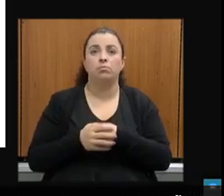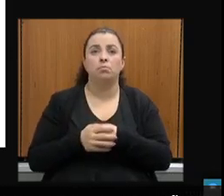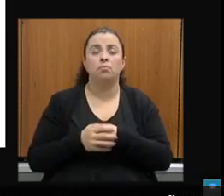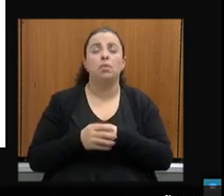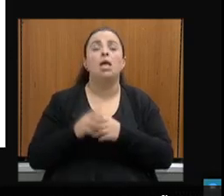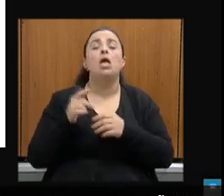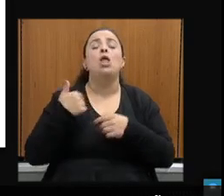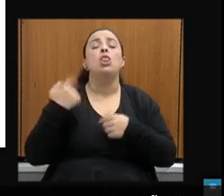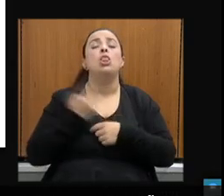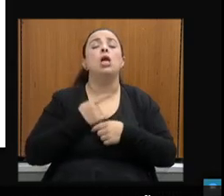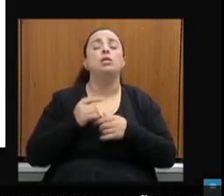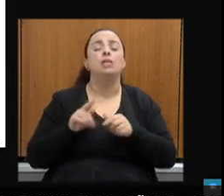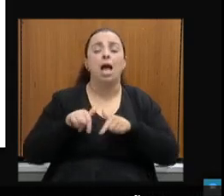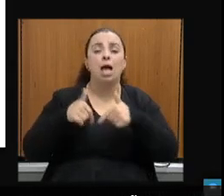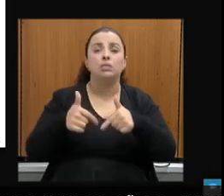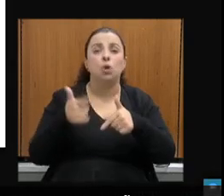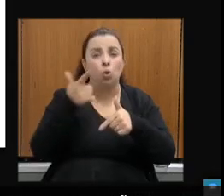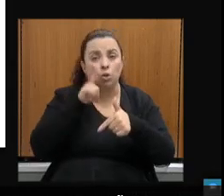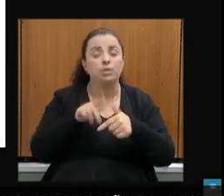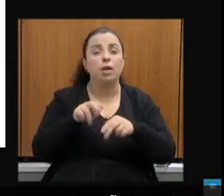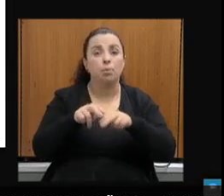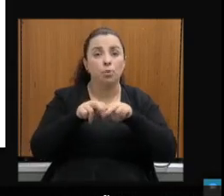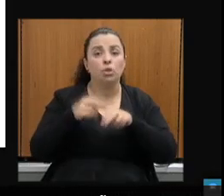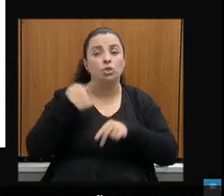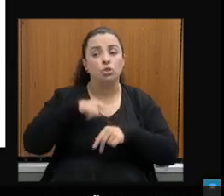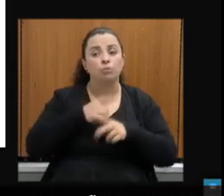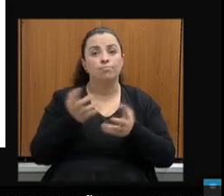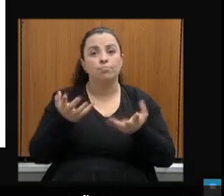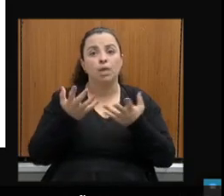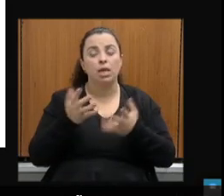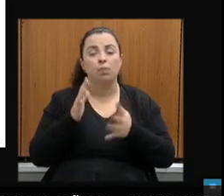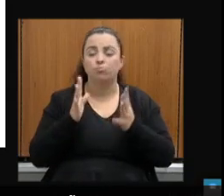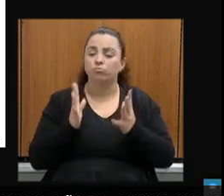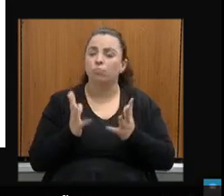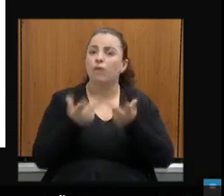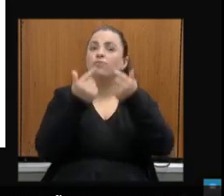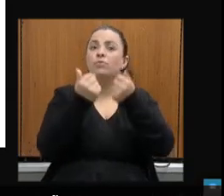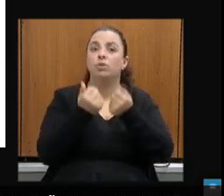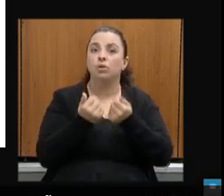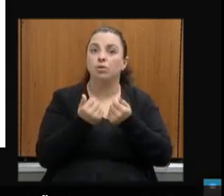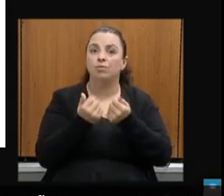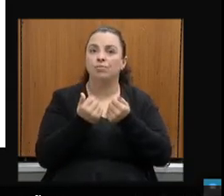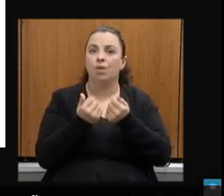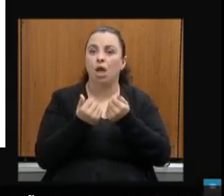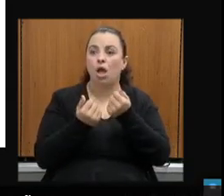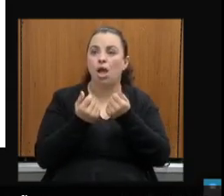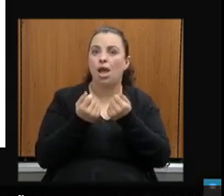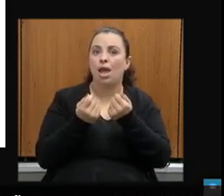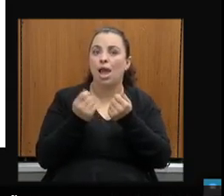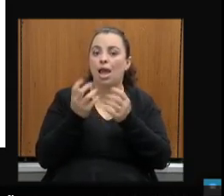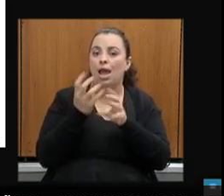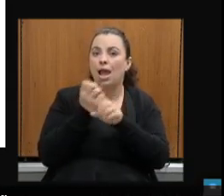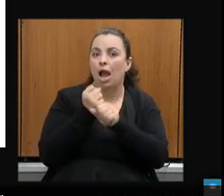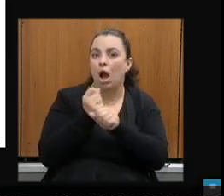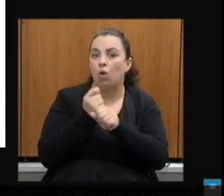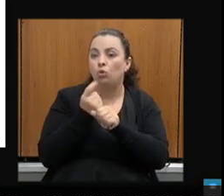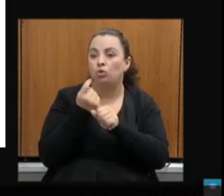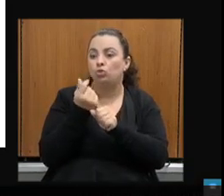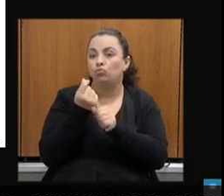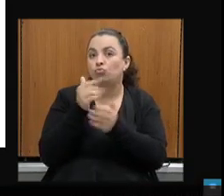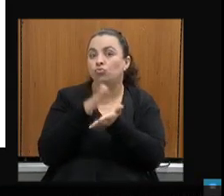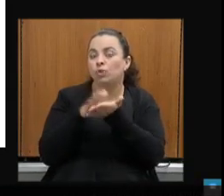porque buscamos ser muito eficientes em termos de custo né então pra gente poder fazer